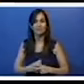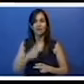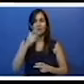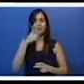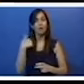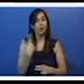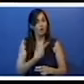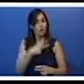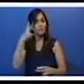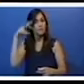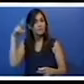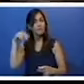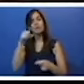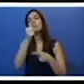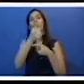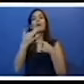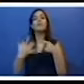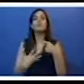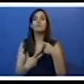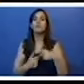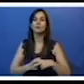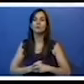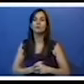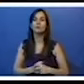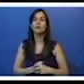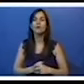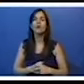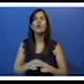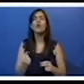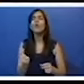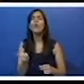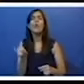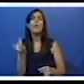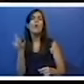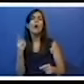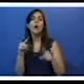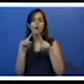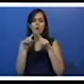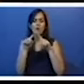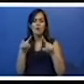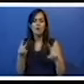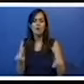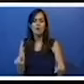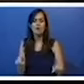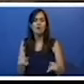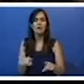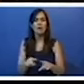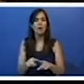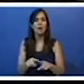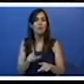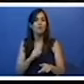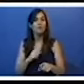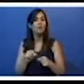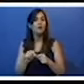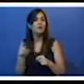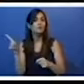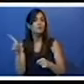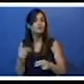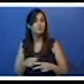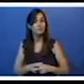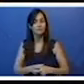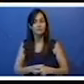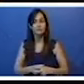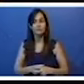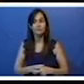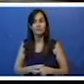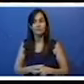Relembrando fração o e quantos triângulos formam um hexágono vamos